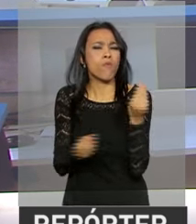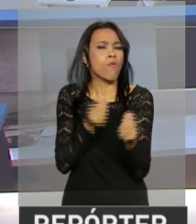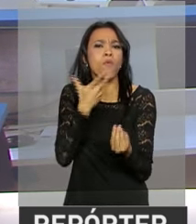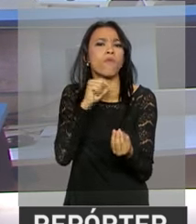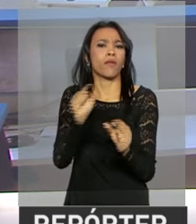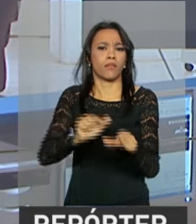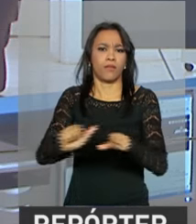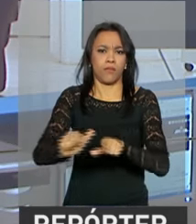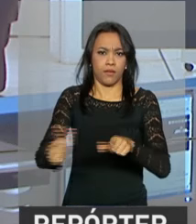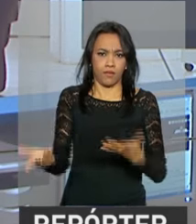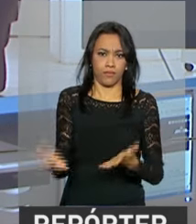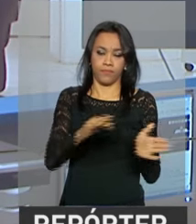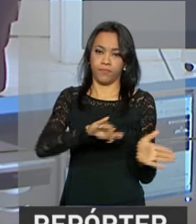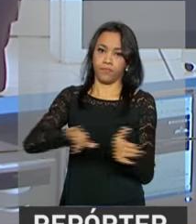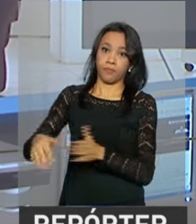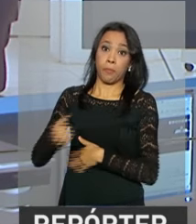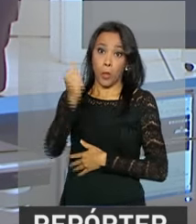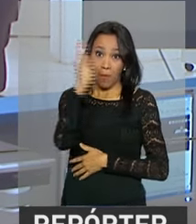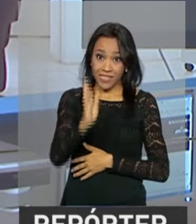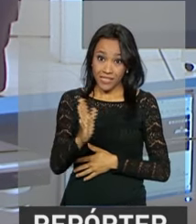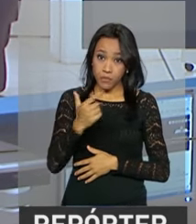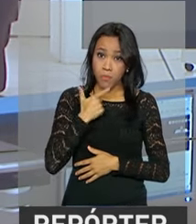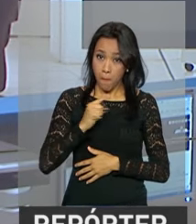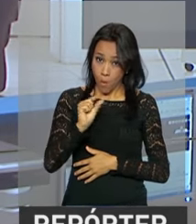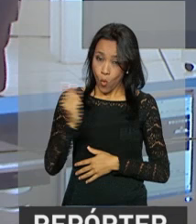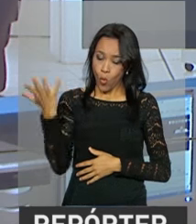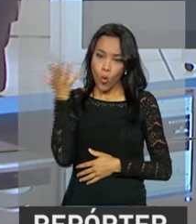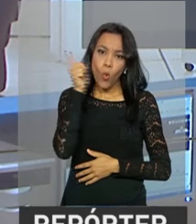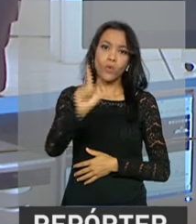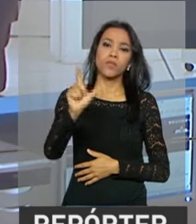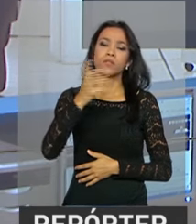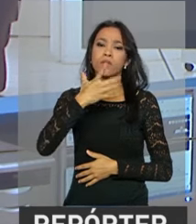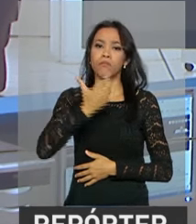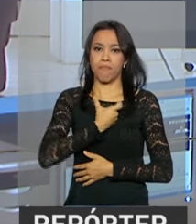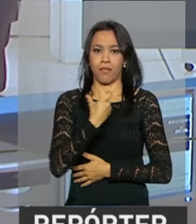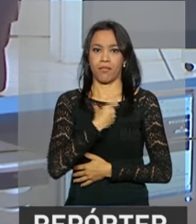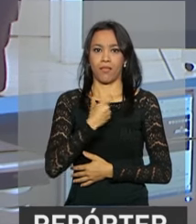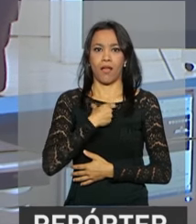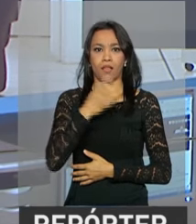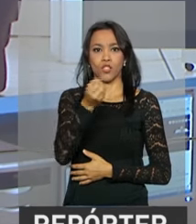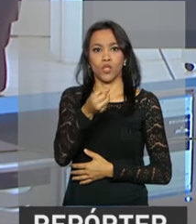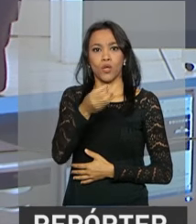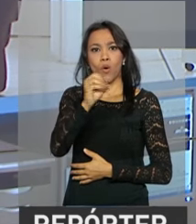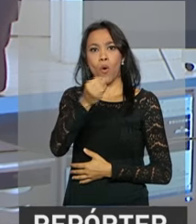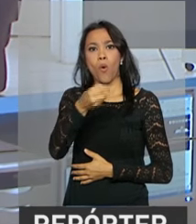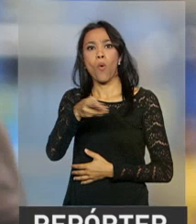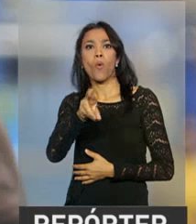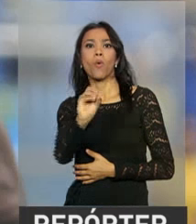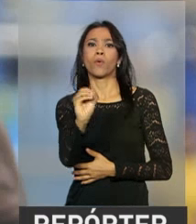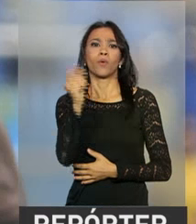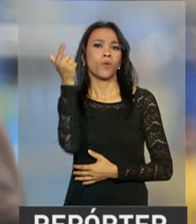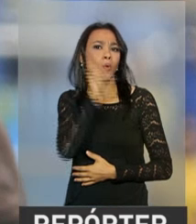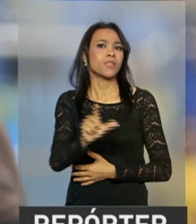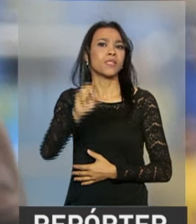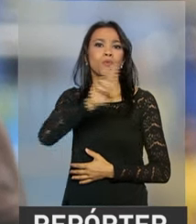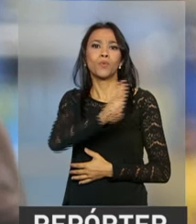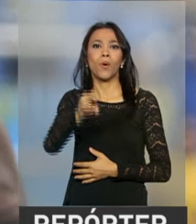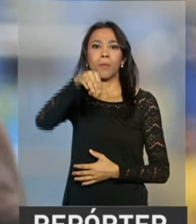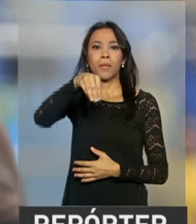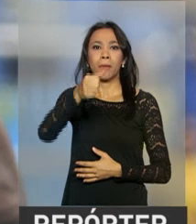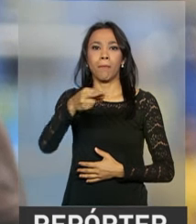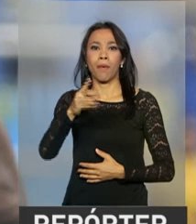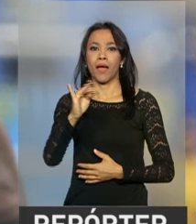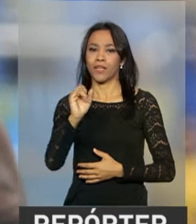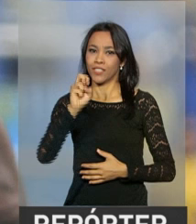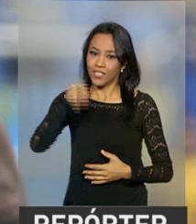área e o Brasil ganhou agora a pouco mais uma medalha de ouro Daniel Martins conquistou o lugar mais alto do